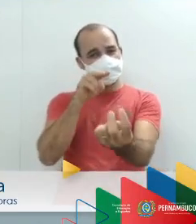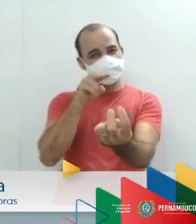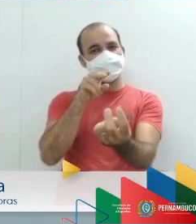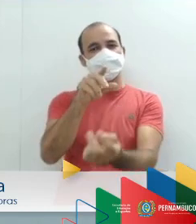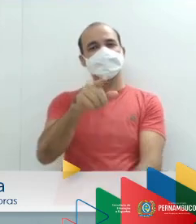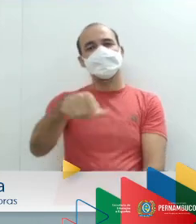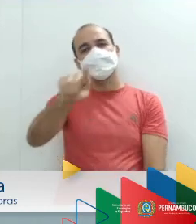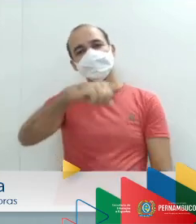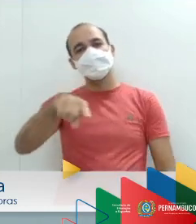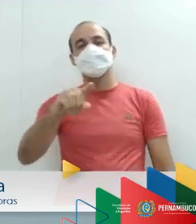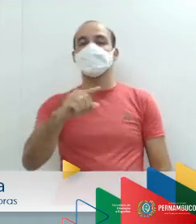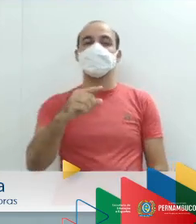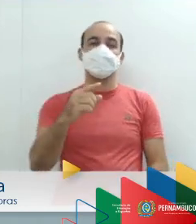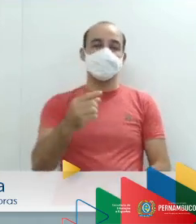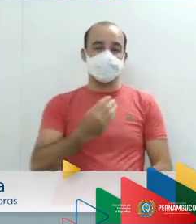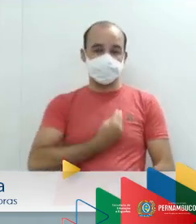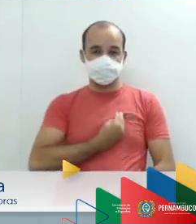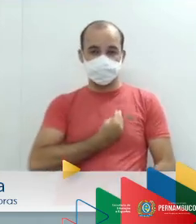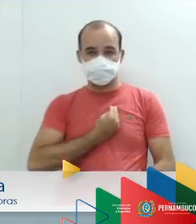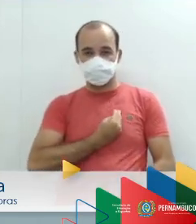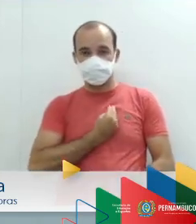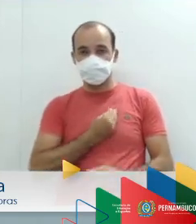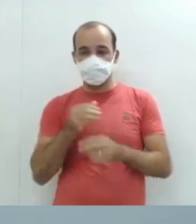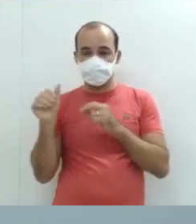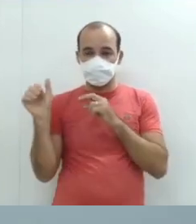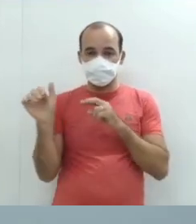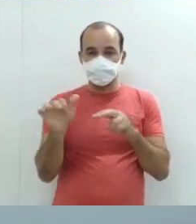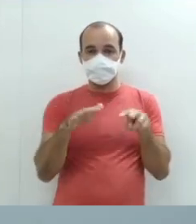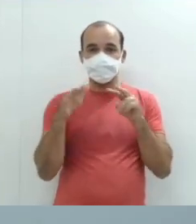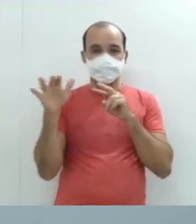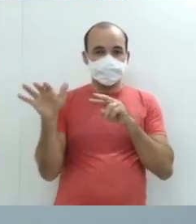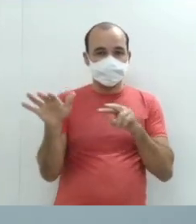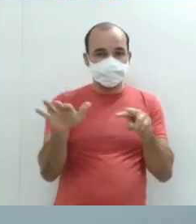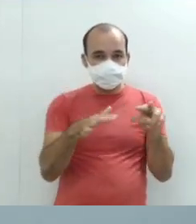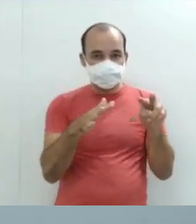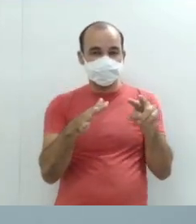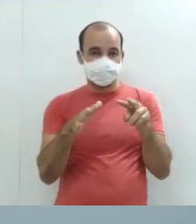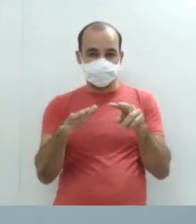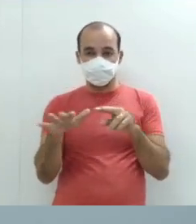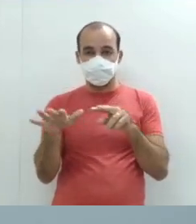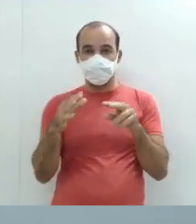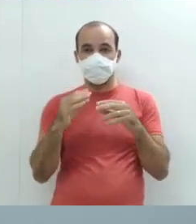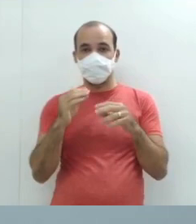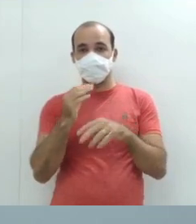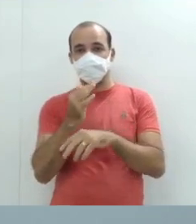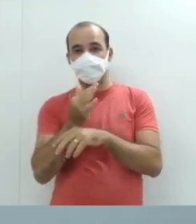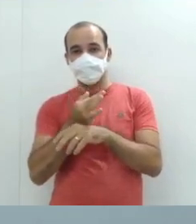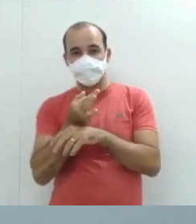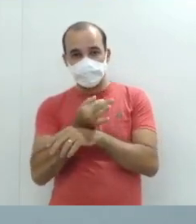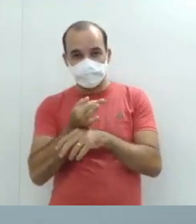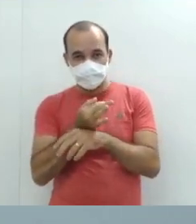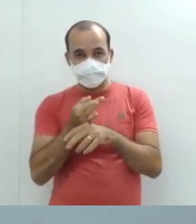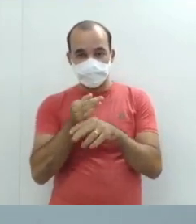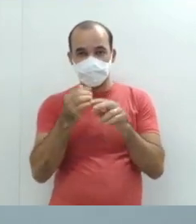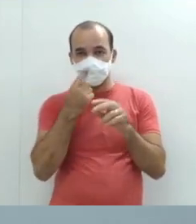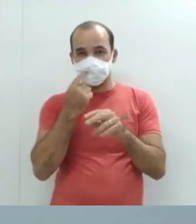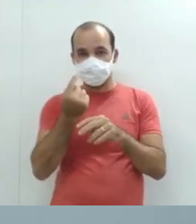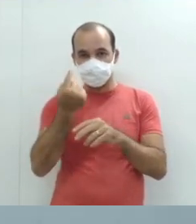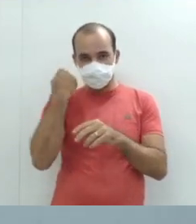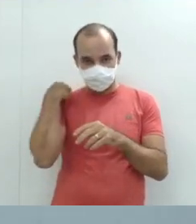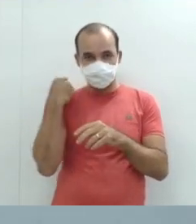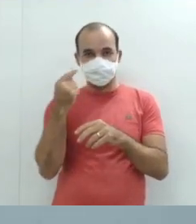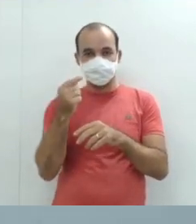aí nas 2 semanas iniciais de aula depois do nosso recesso? Deu para descansar legal? Empolgados,